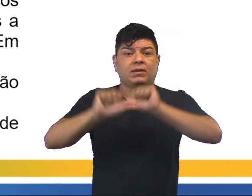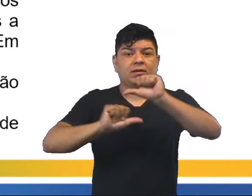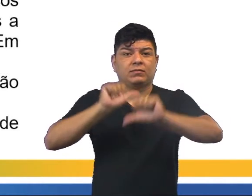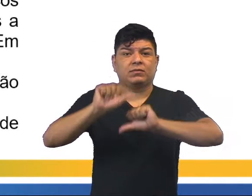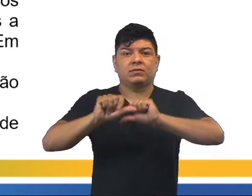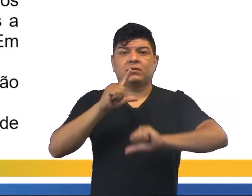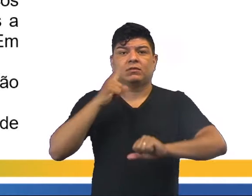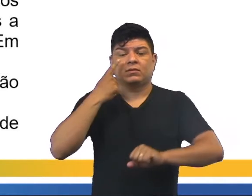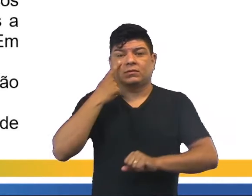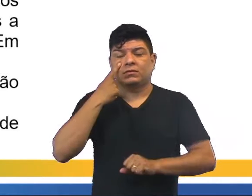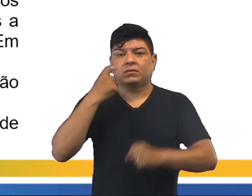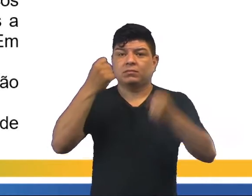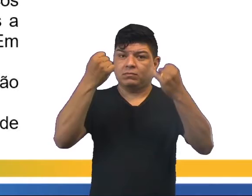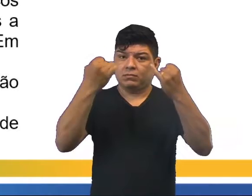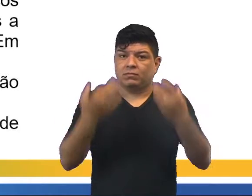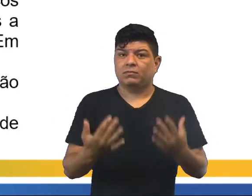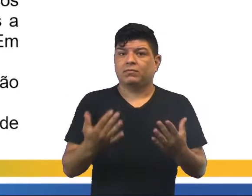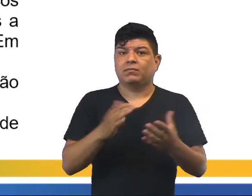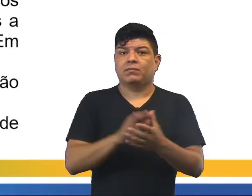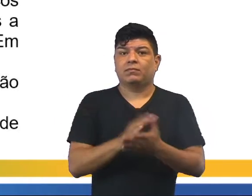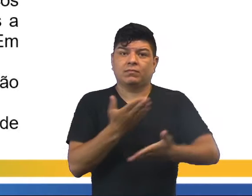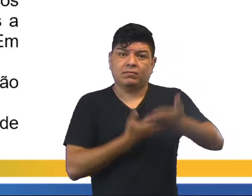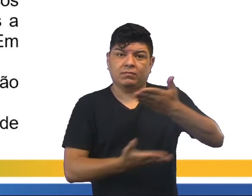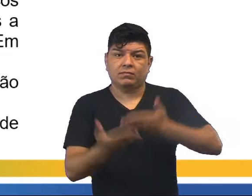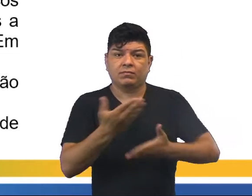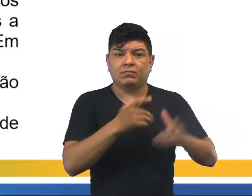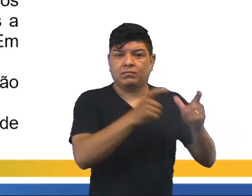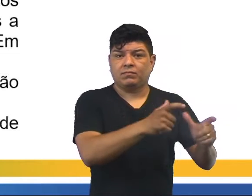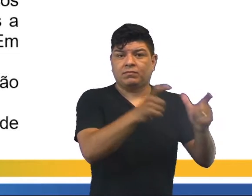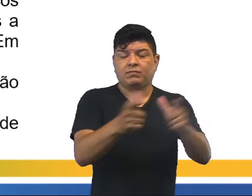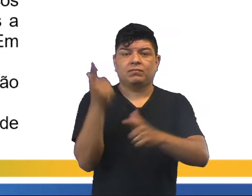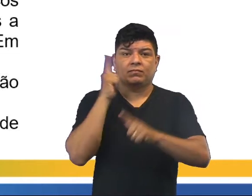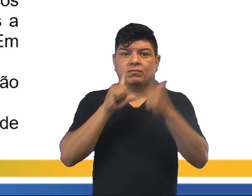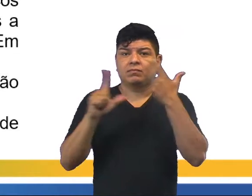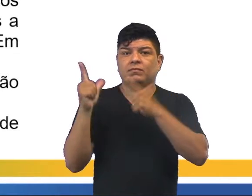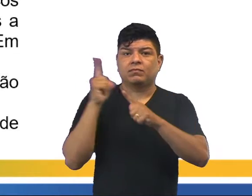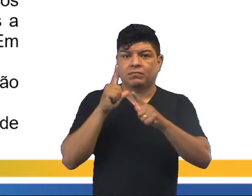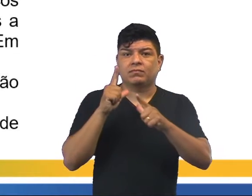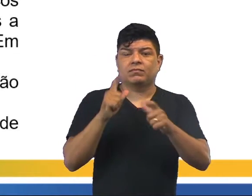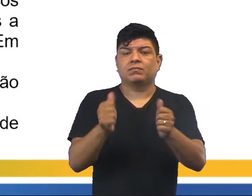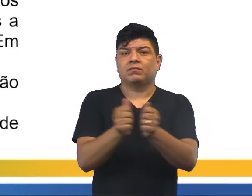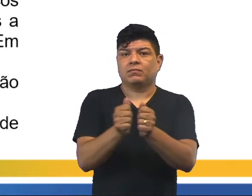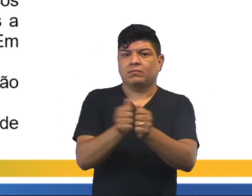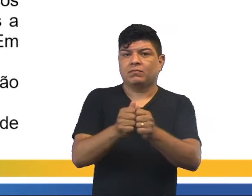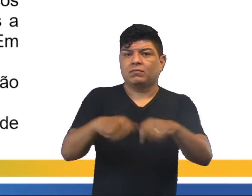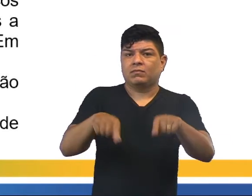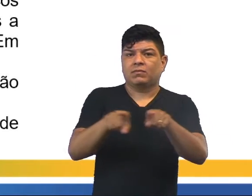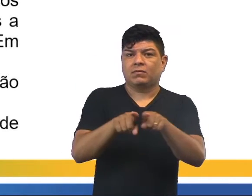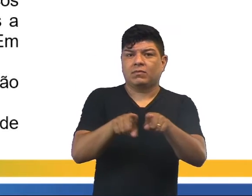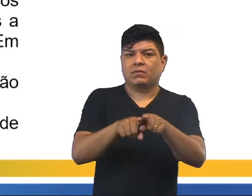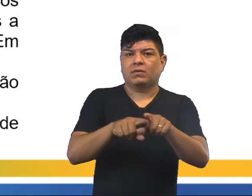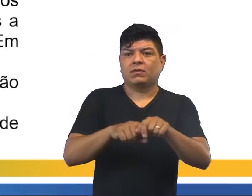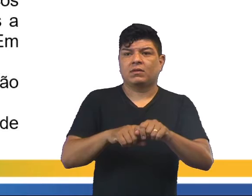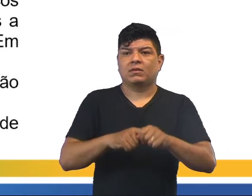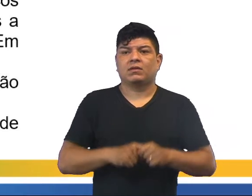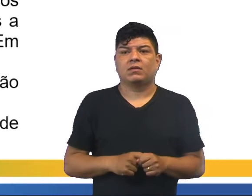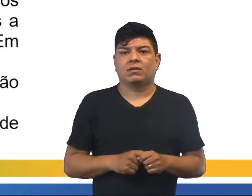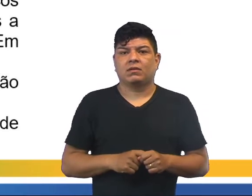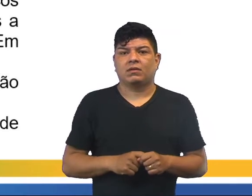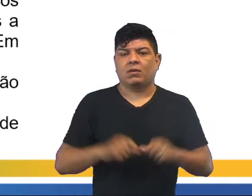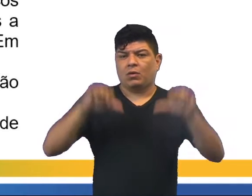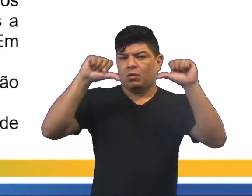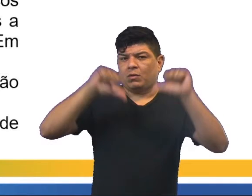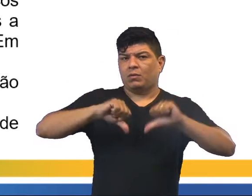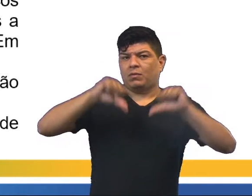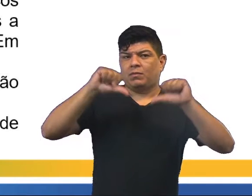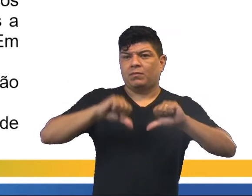transformações que a gente pode citar, né, que seria a distribuição de terras conquistadas entre os patrícios, que seria a falência